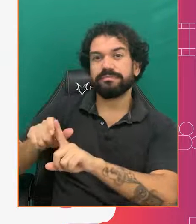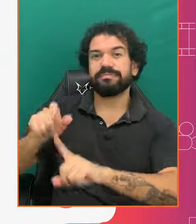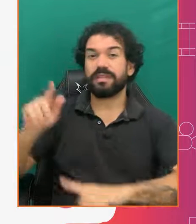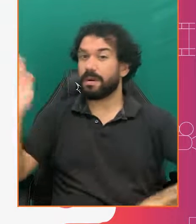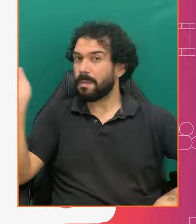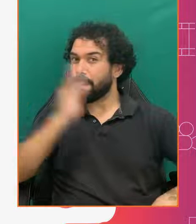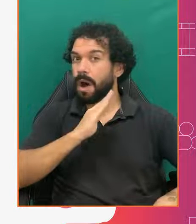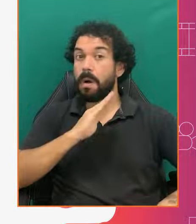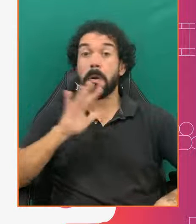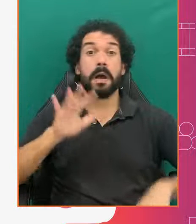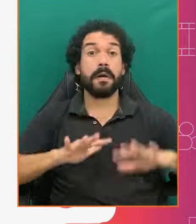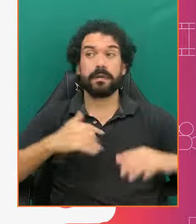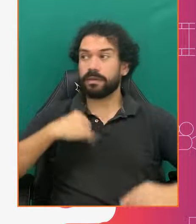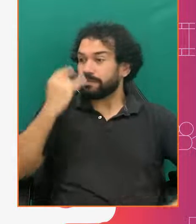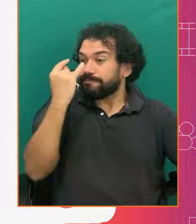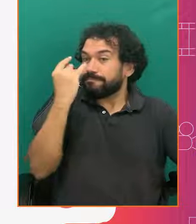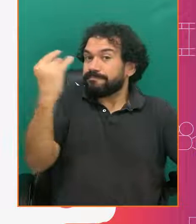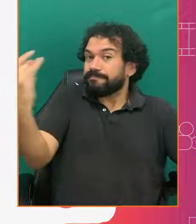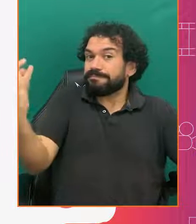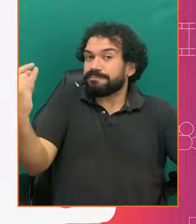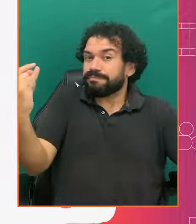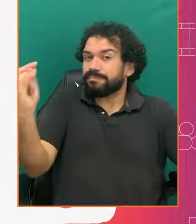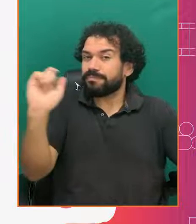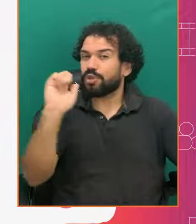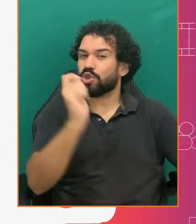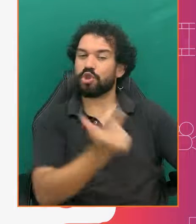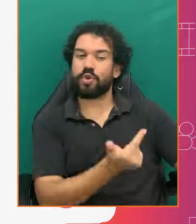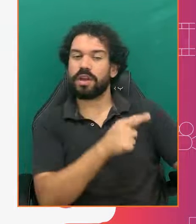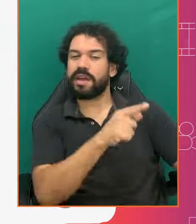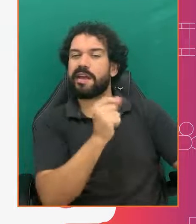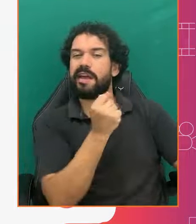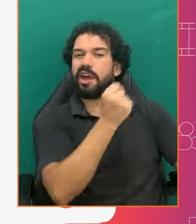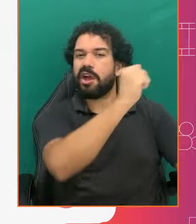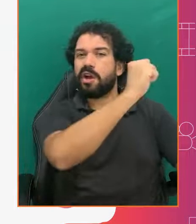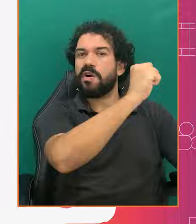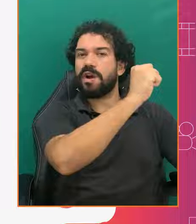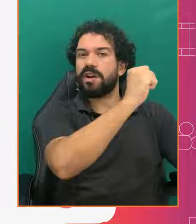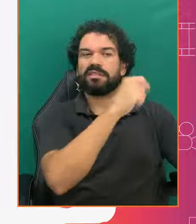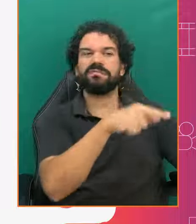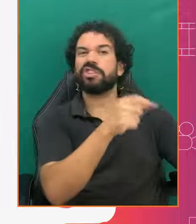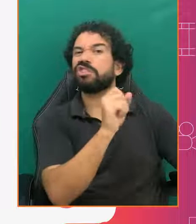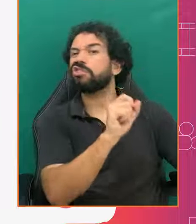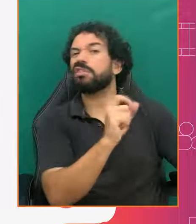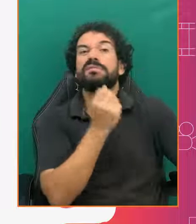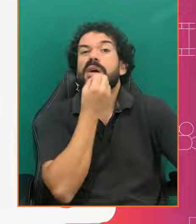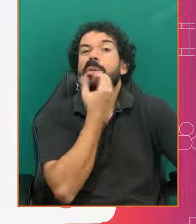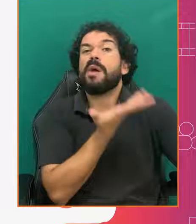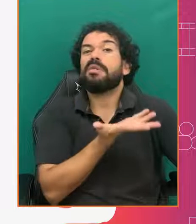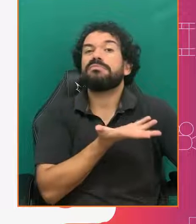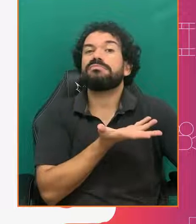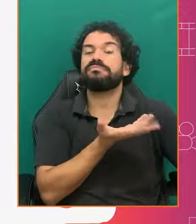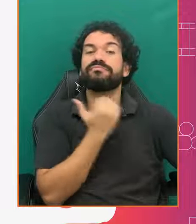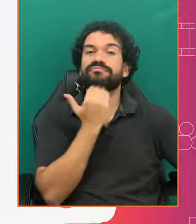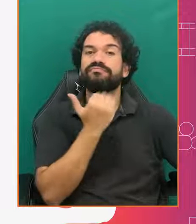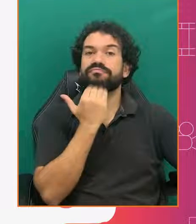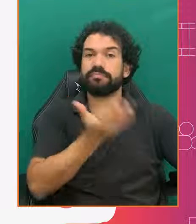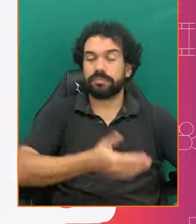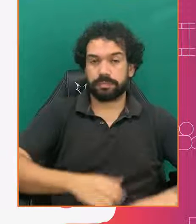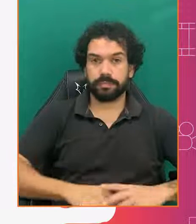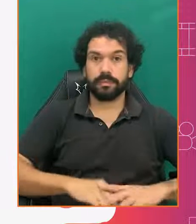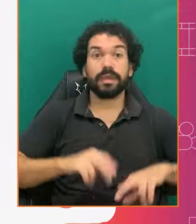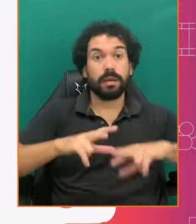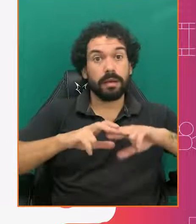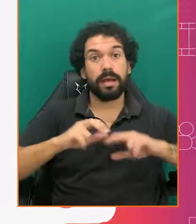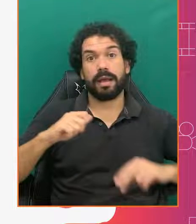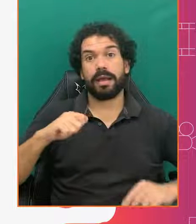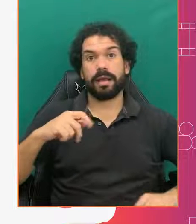às vezes ele acaba ficando até mais atrativo que o herói, que é simplesmente bonzinho. O